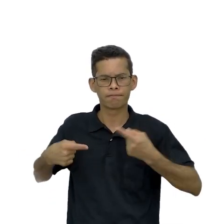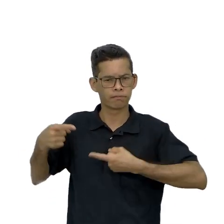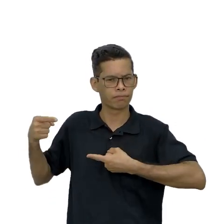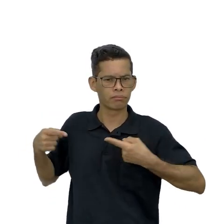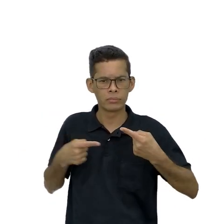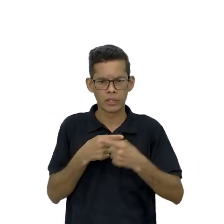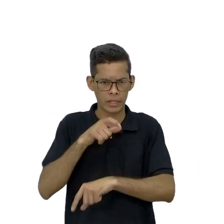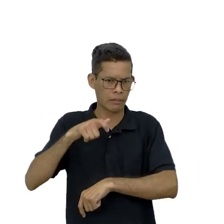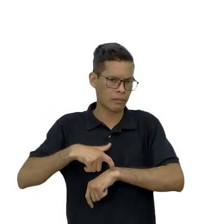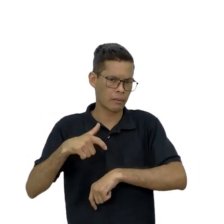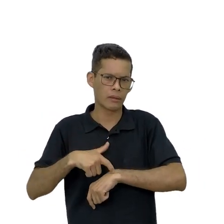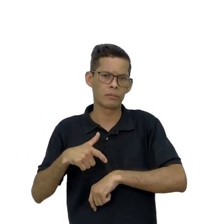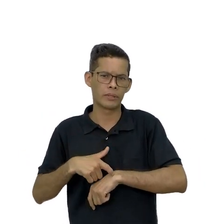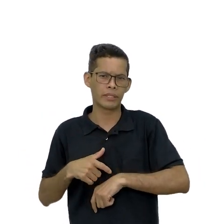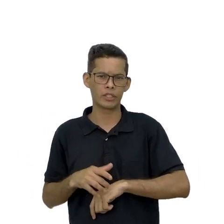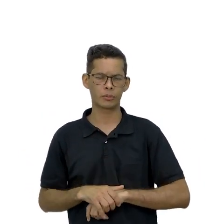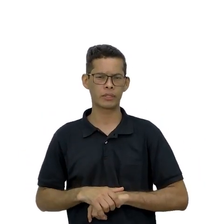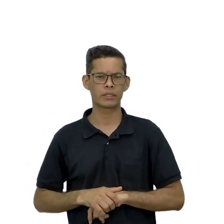momento, né,